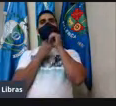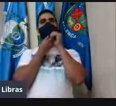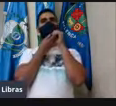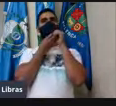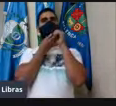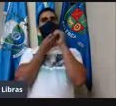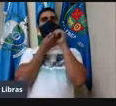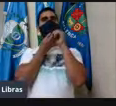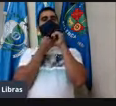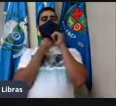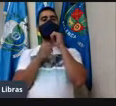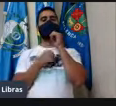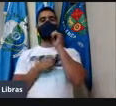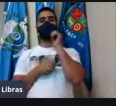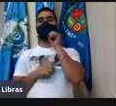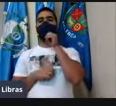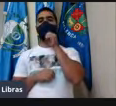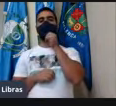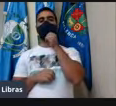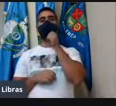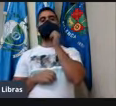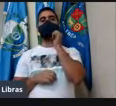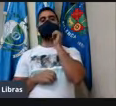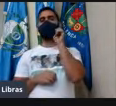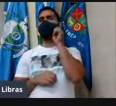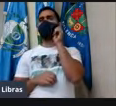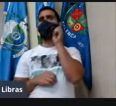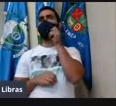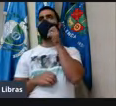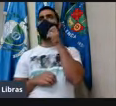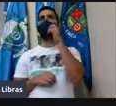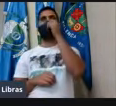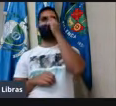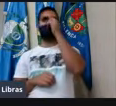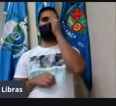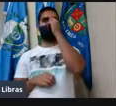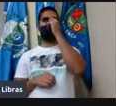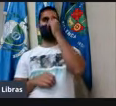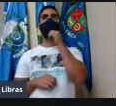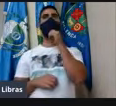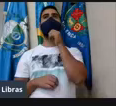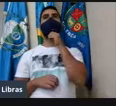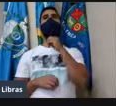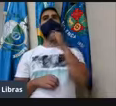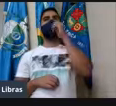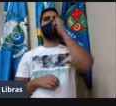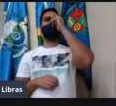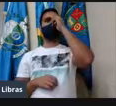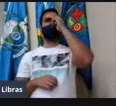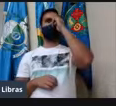a responsabilidade que o senhor assumiu, vem com o ônus de tal.